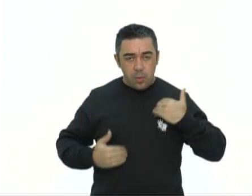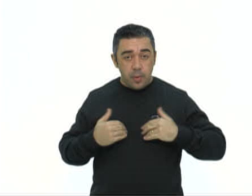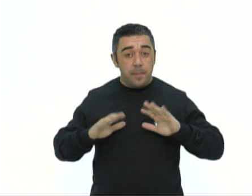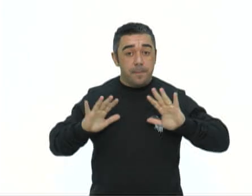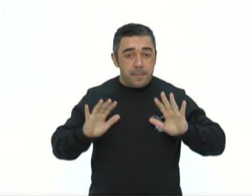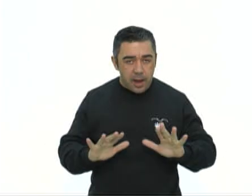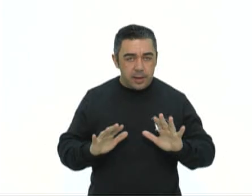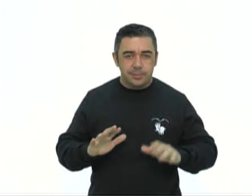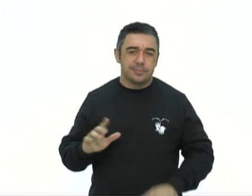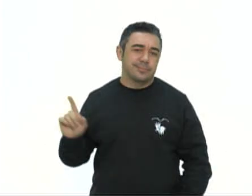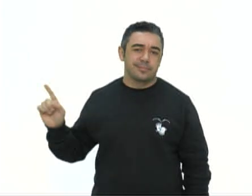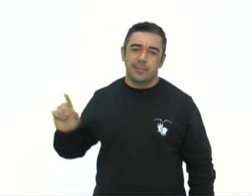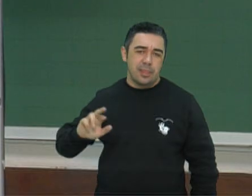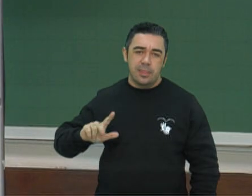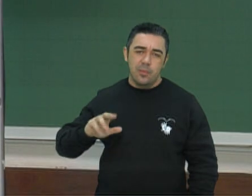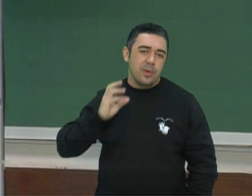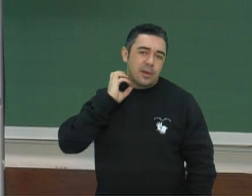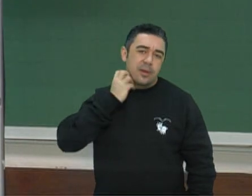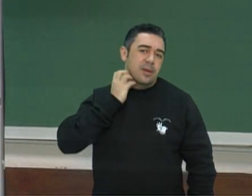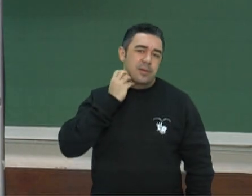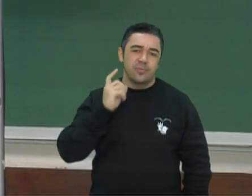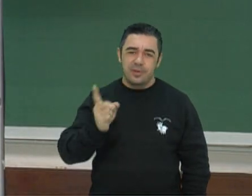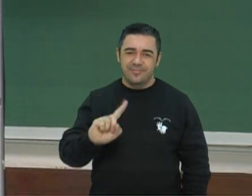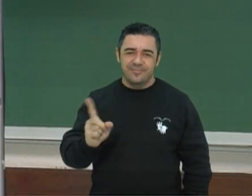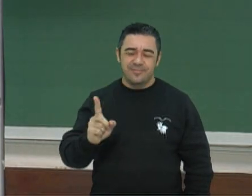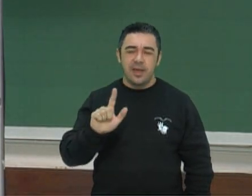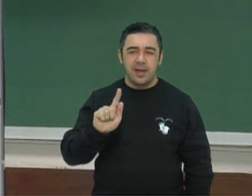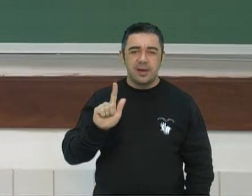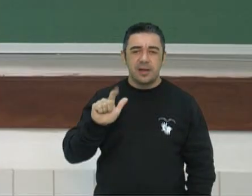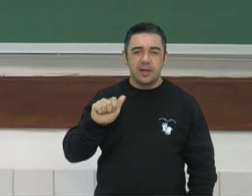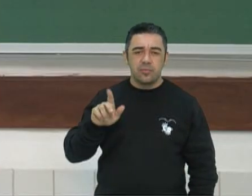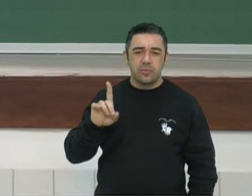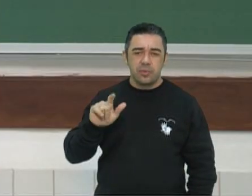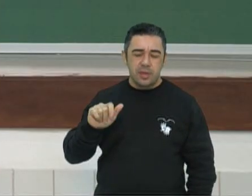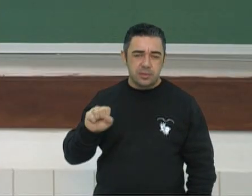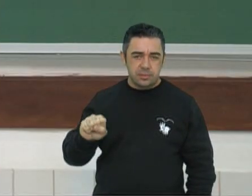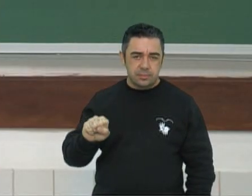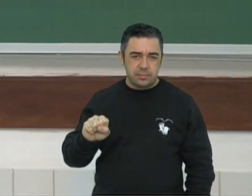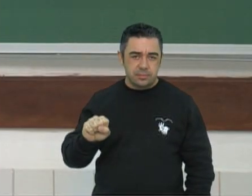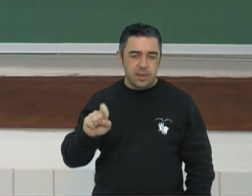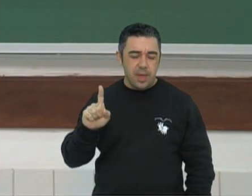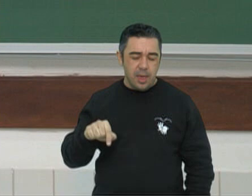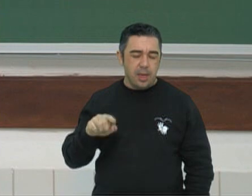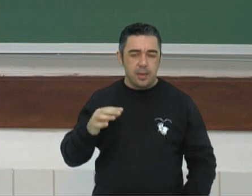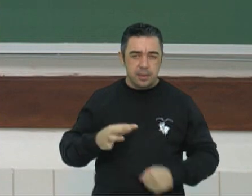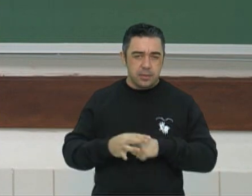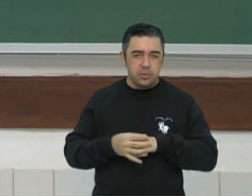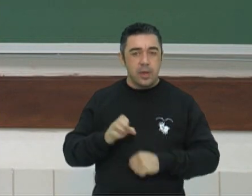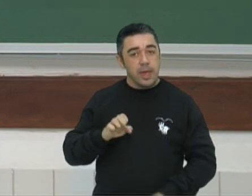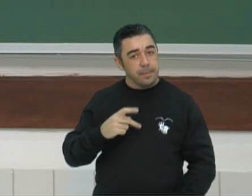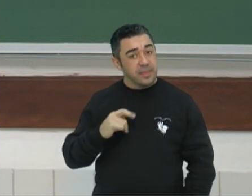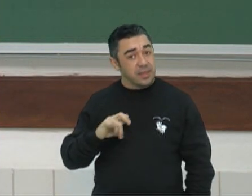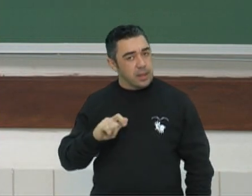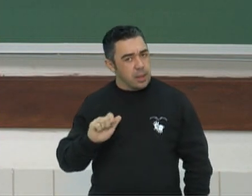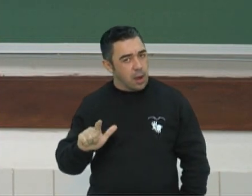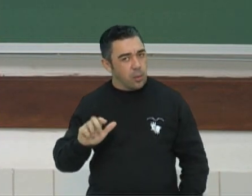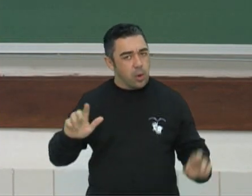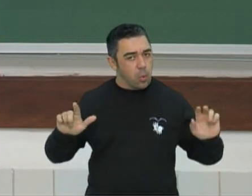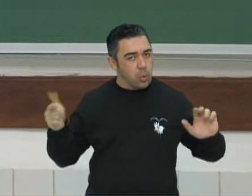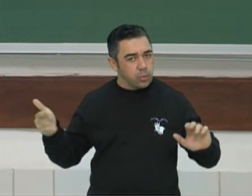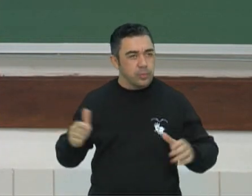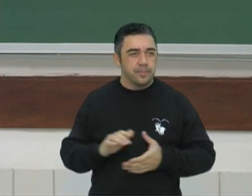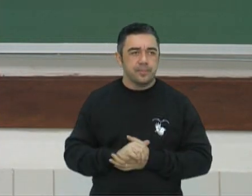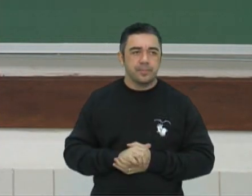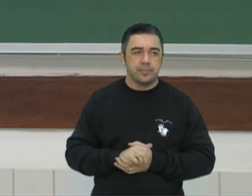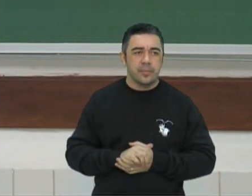porém, ele não vai fazer a formação de glândulas. Não tem nada a ver ali com a formação de glândulas, que seria tecido epitelial. Onde mais